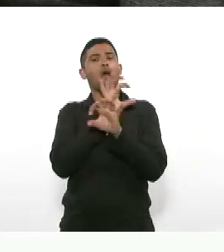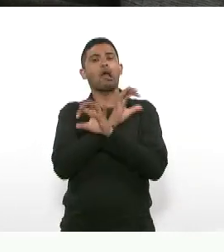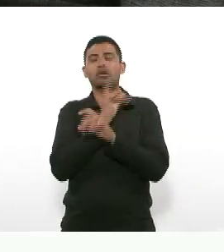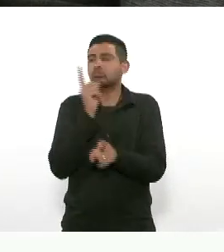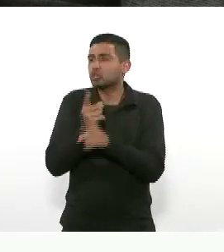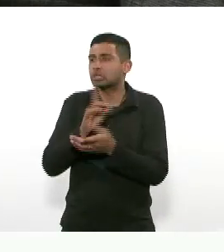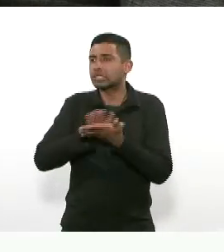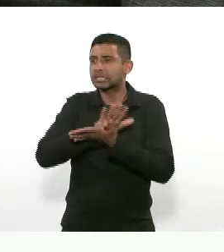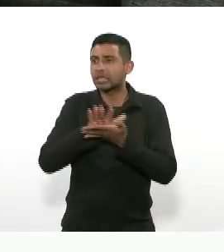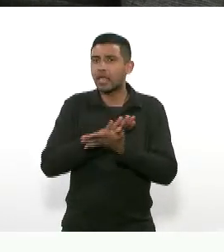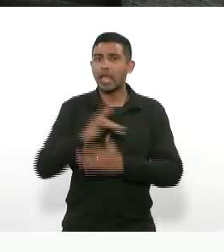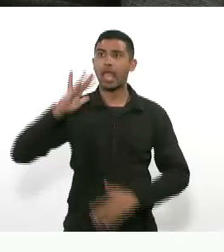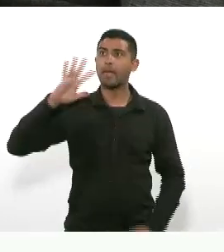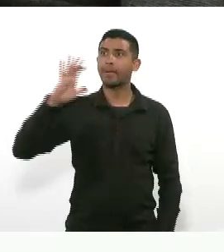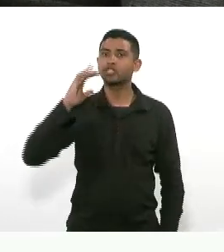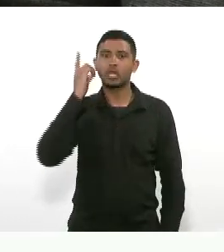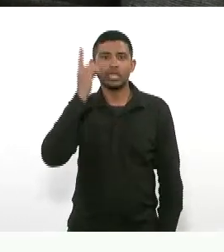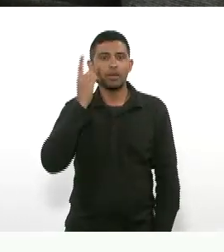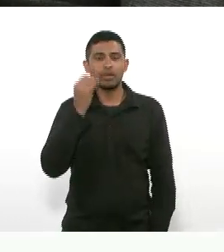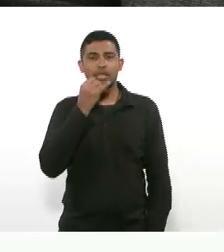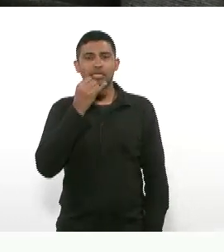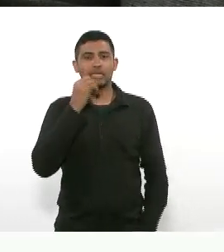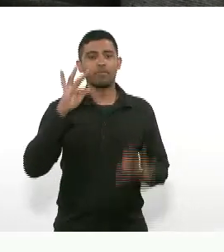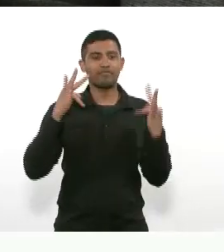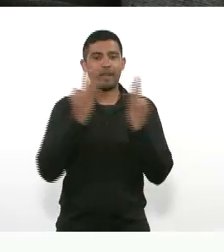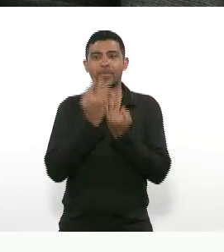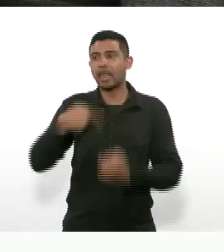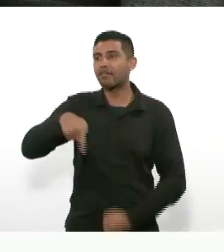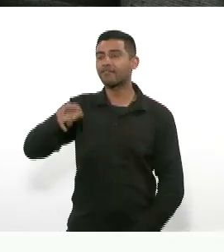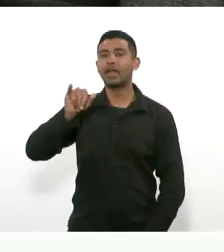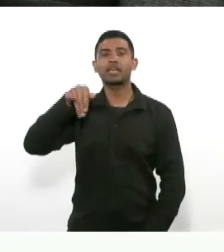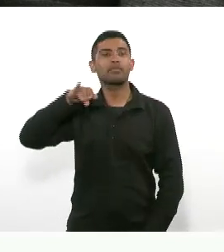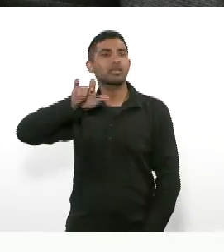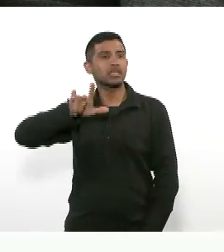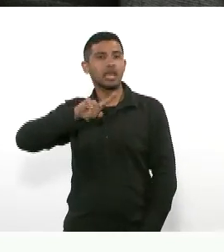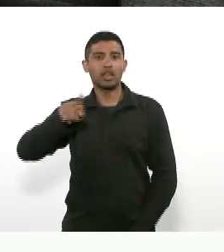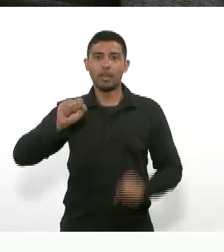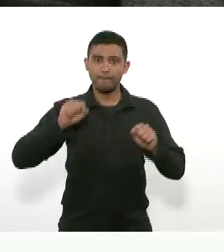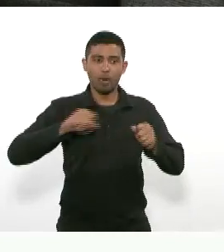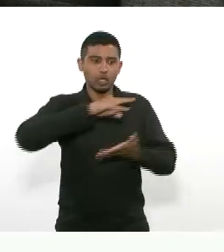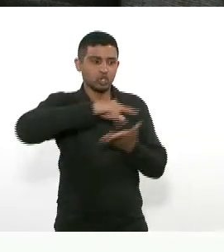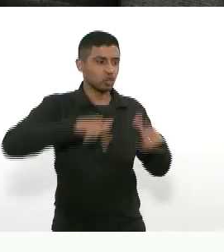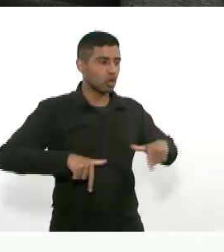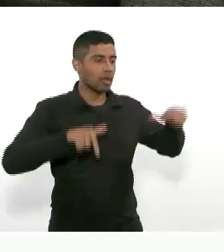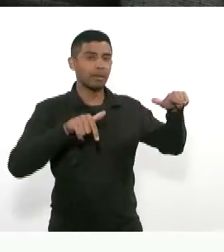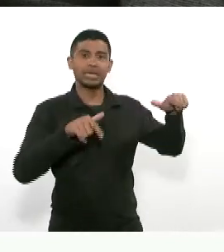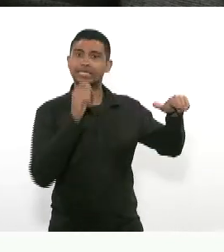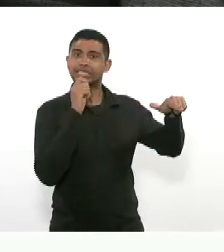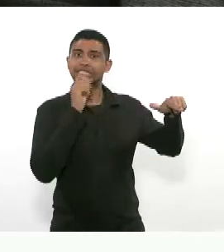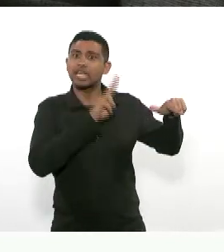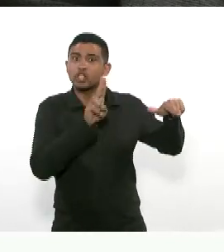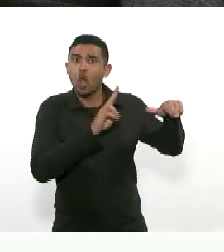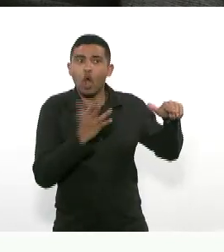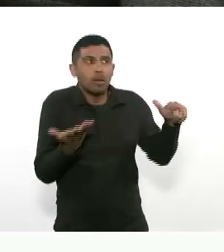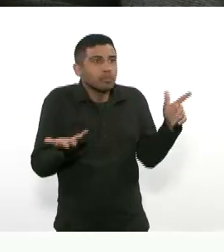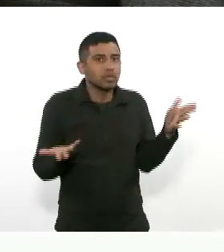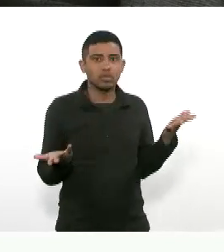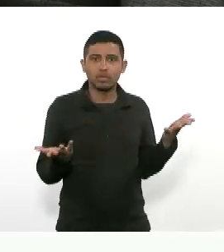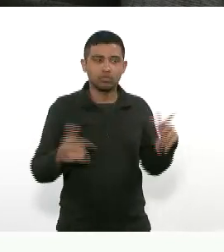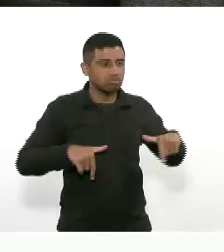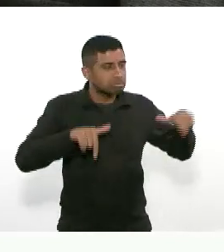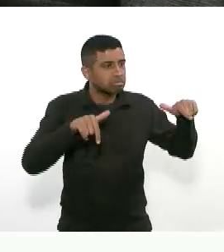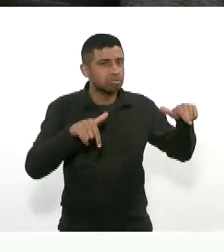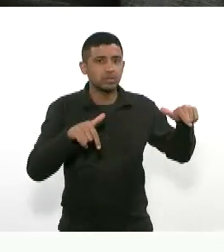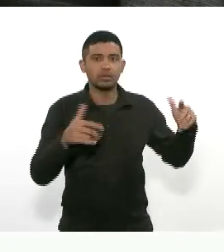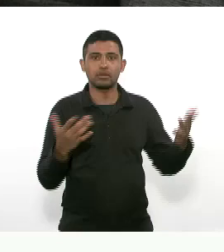identificados. Imagina, deputada, que uma família no IML pode receber uma declaração de óbito sem nome, simplesmente porque